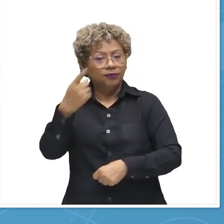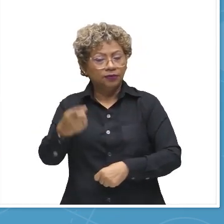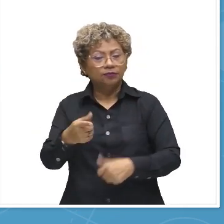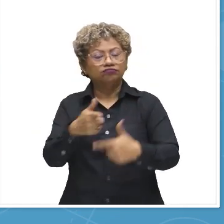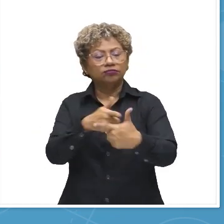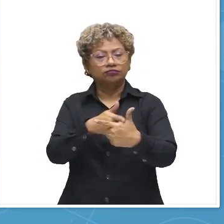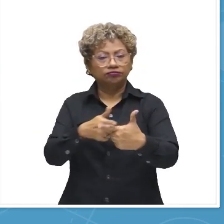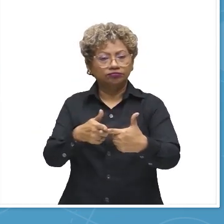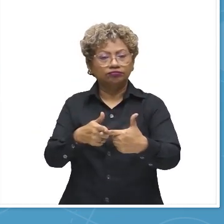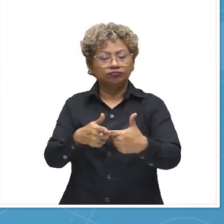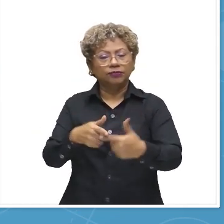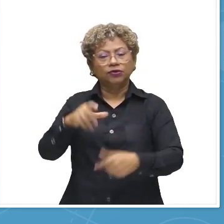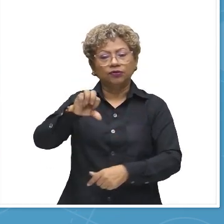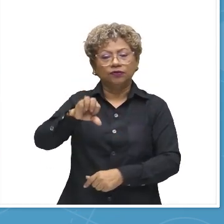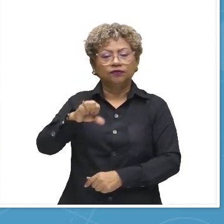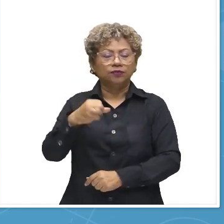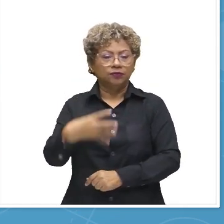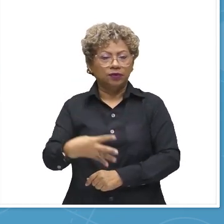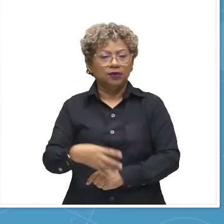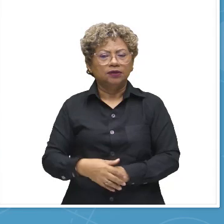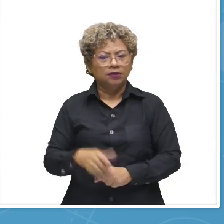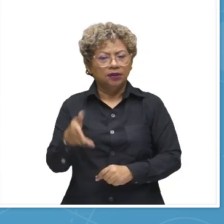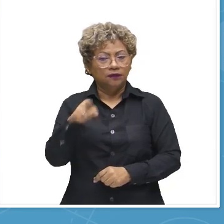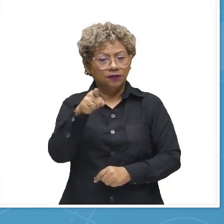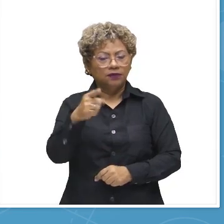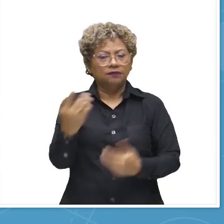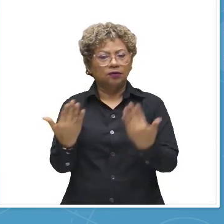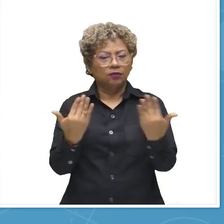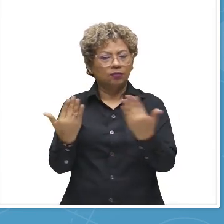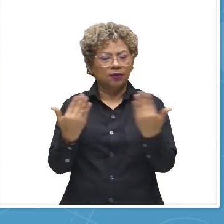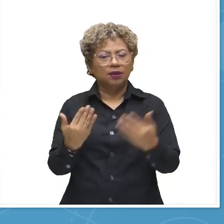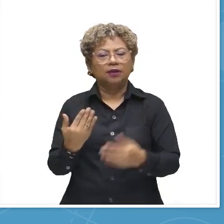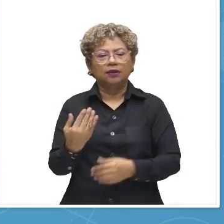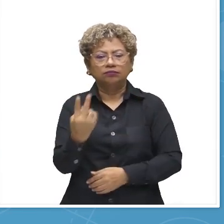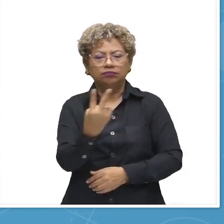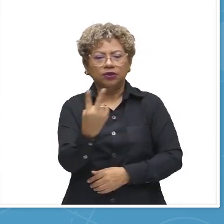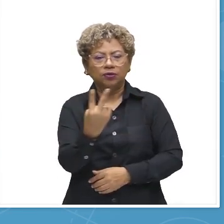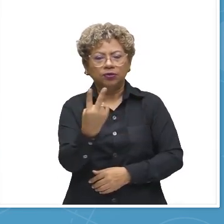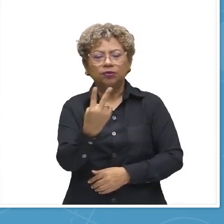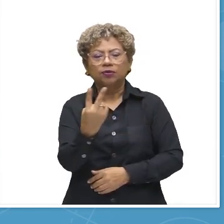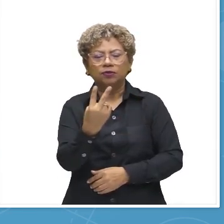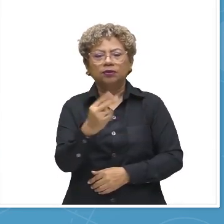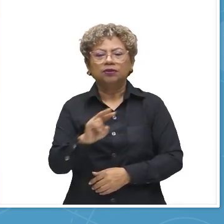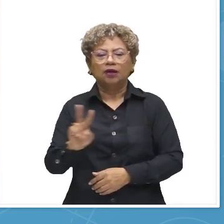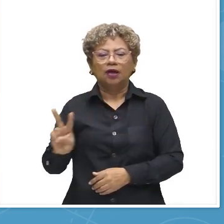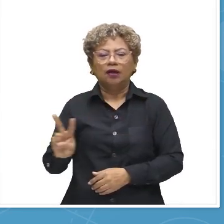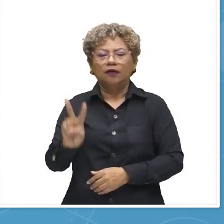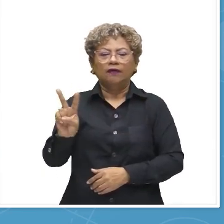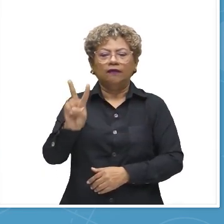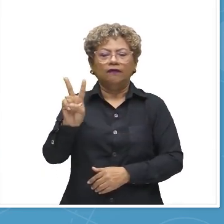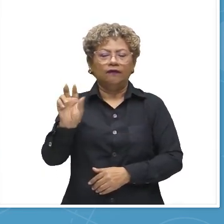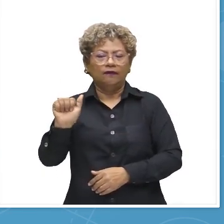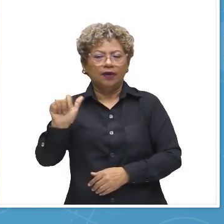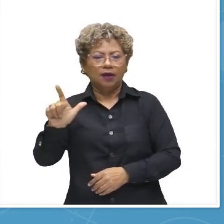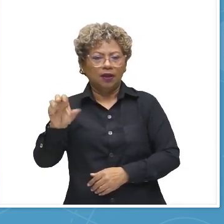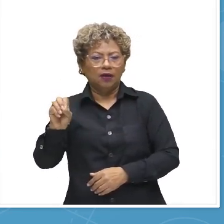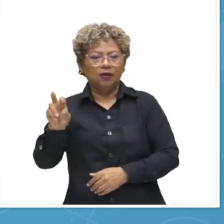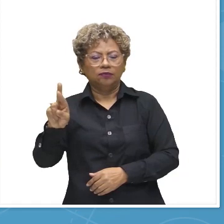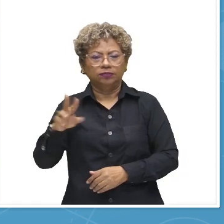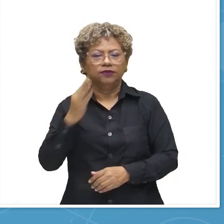vai dar um valor decimal. Aí você compara os dois valores, tá? Só que, vamos combinar, dividir, né, 27 sobre 12 vai dar um